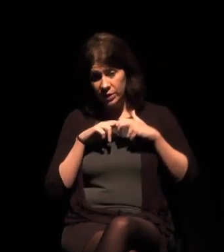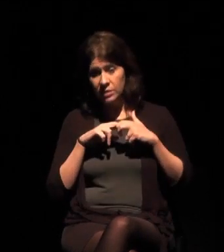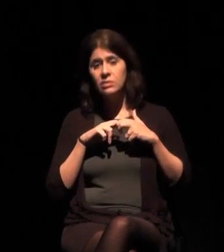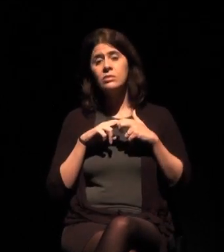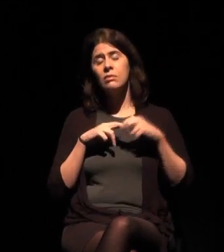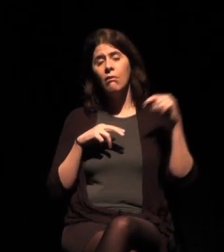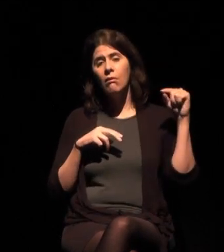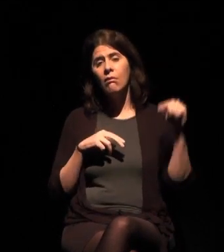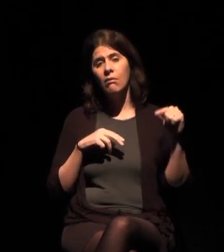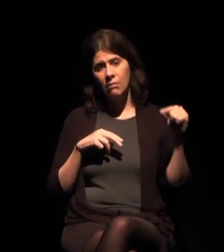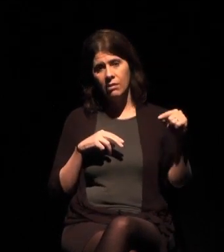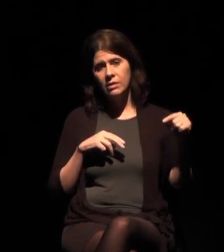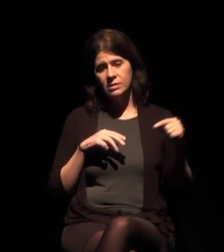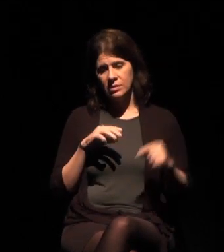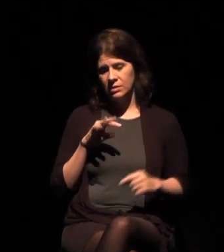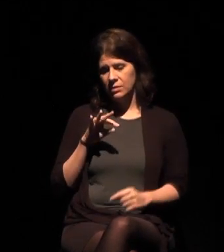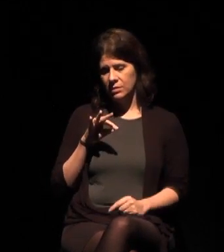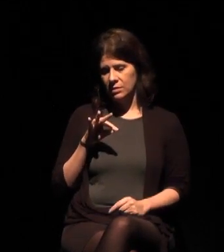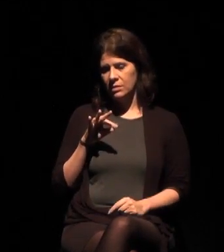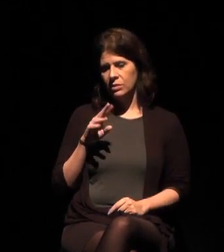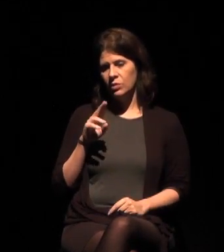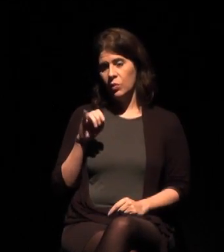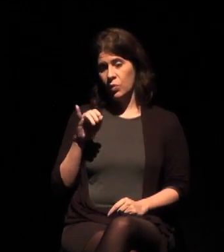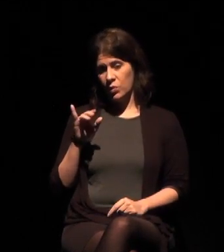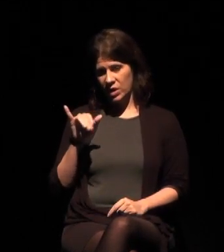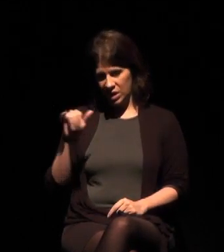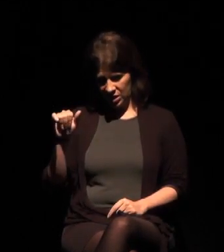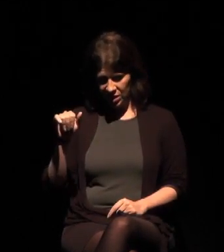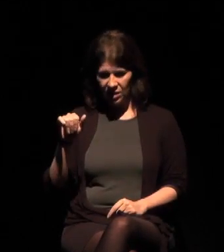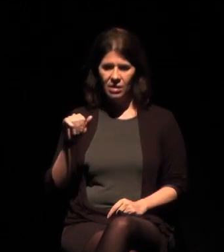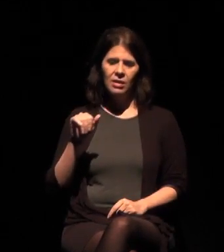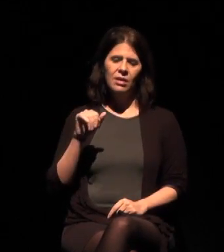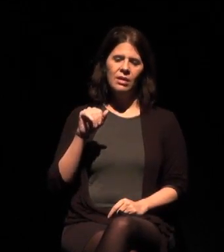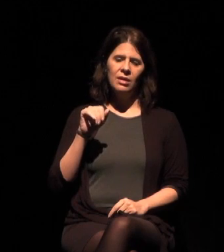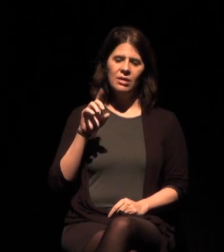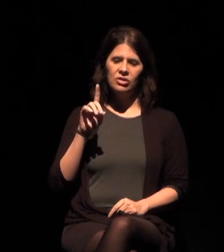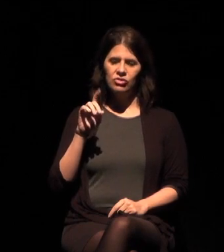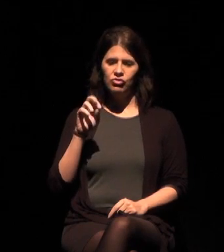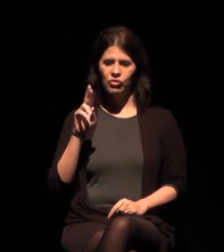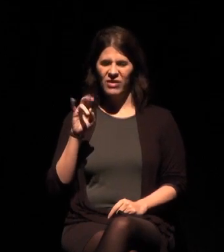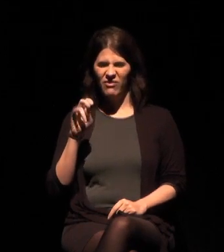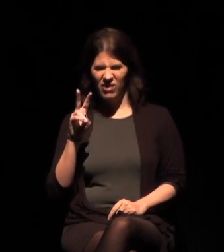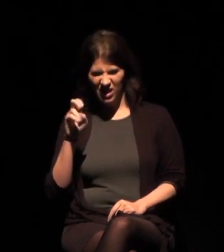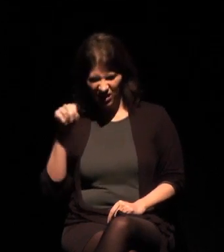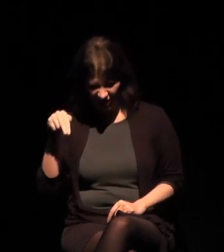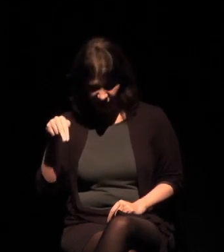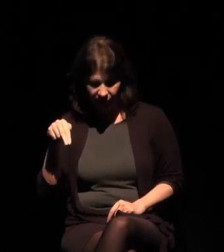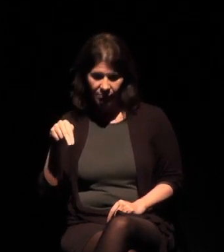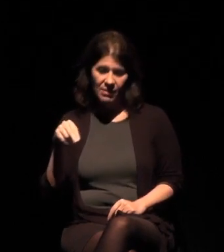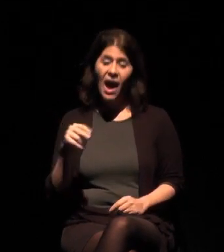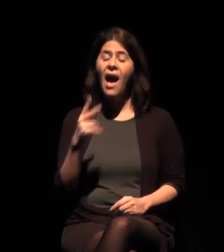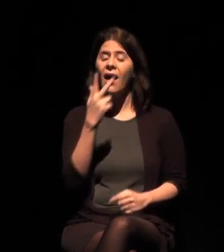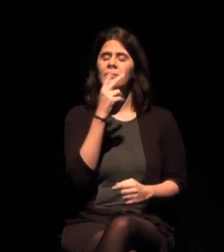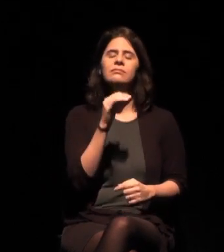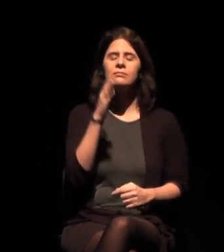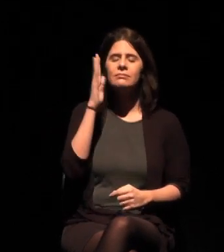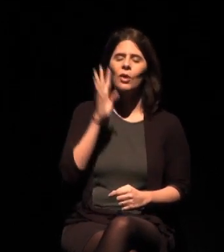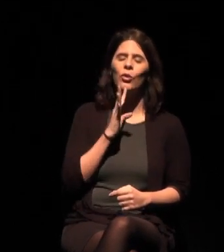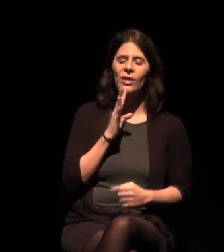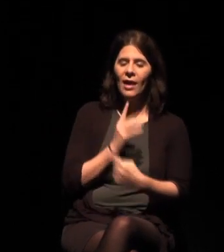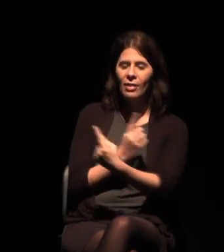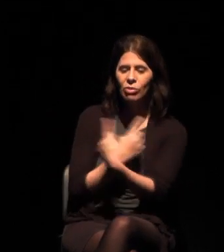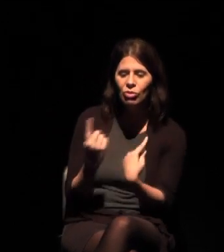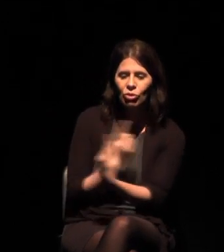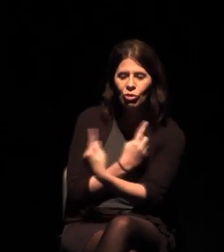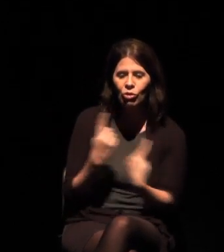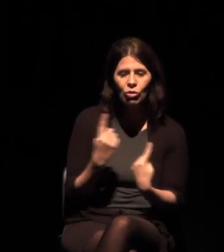astuto e do iva da transferência de conhecimento pop facto de ser uma saída que no caso do pt